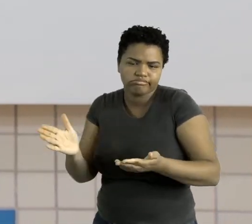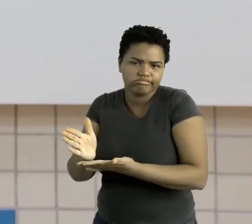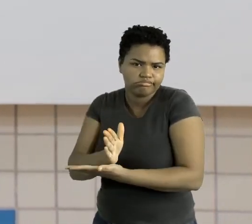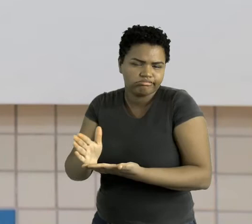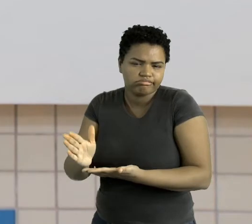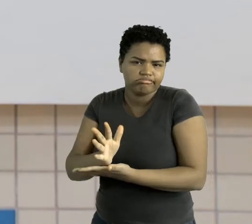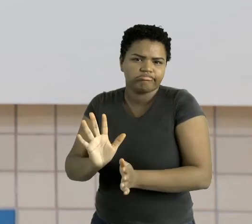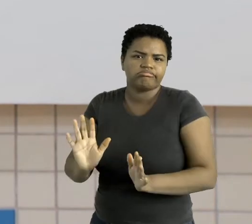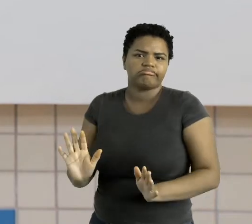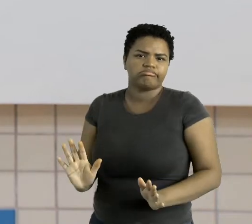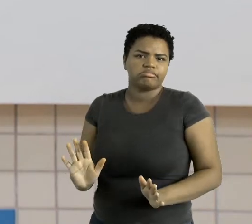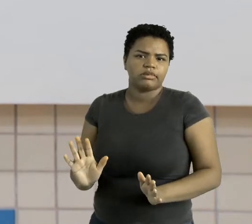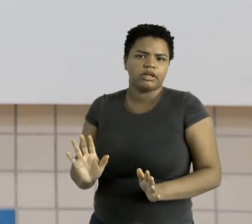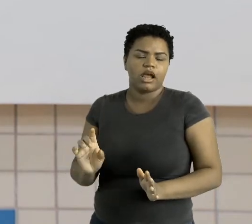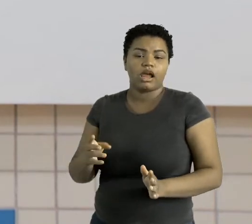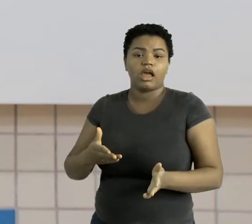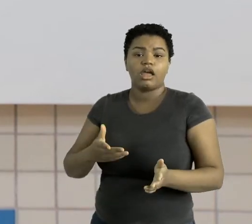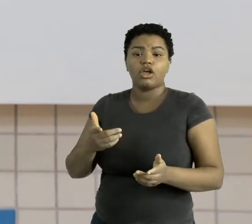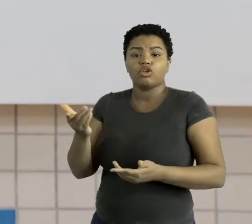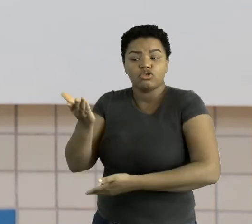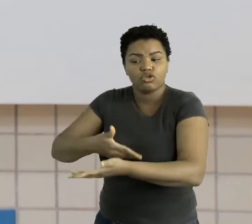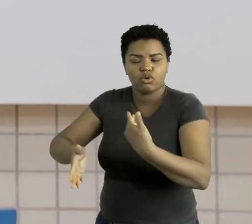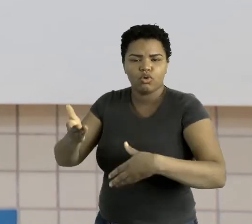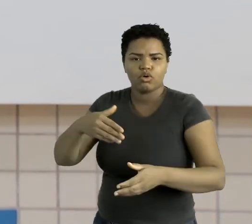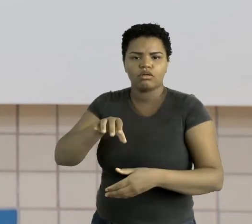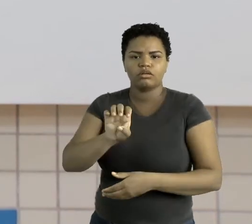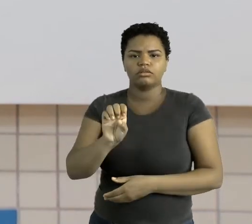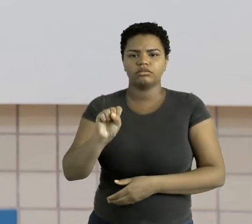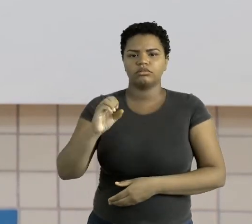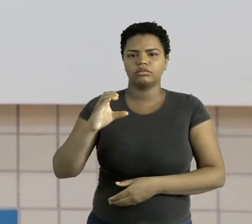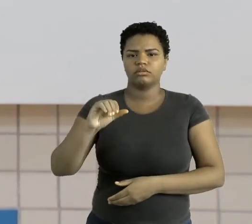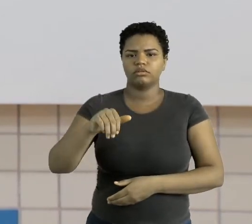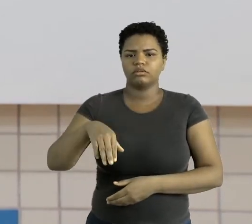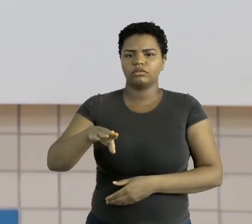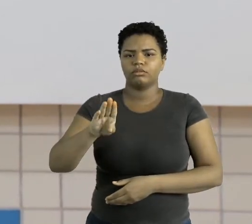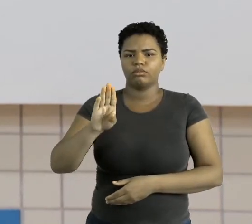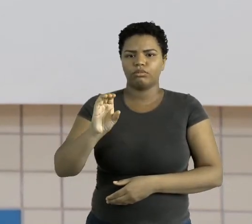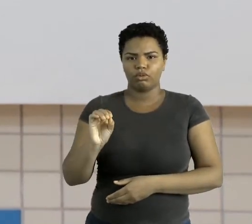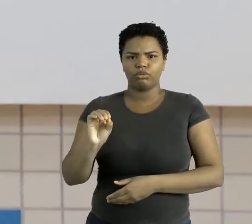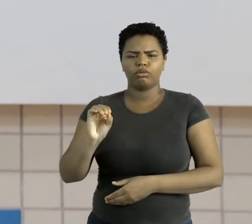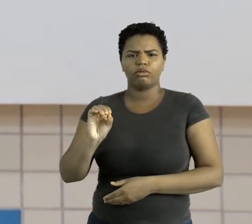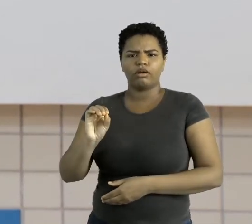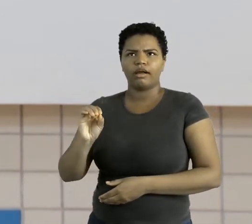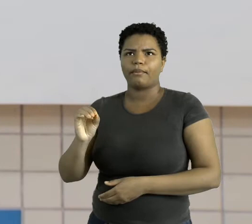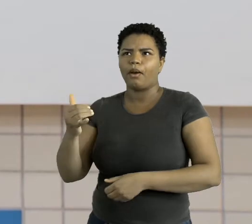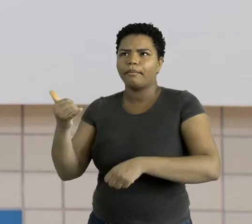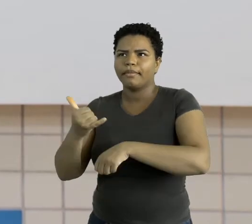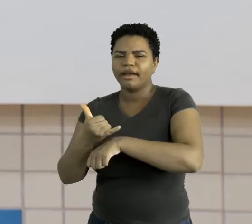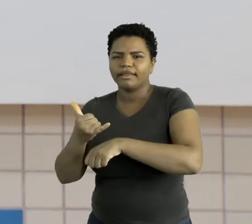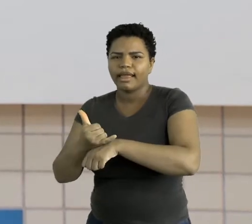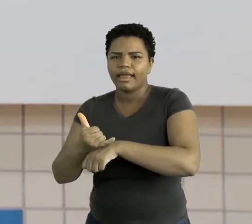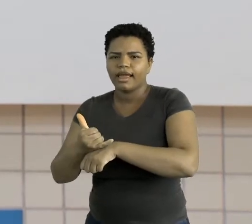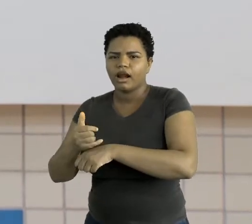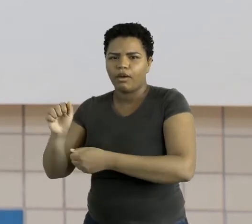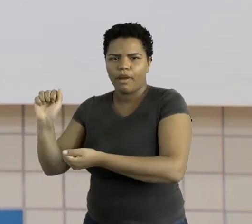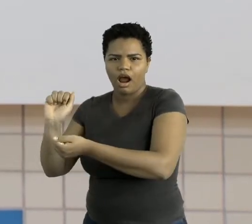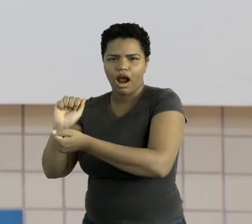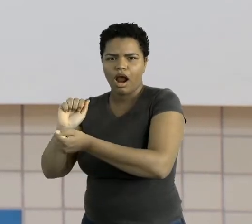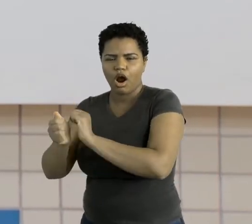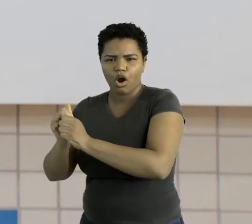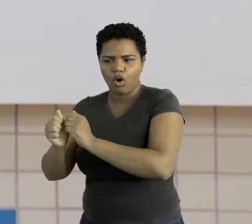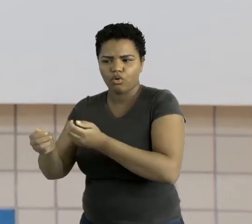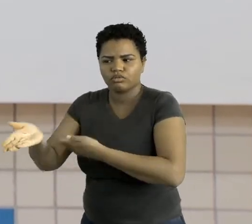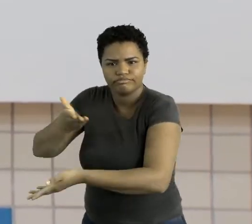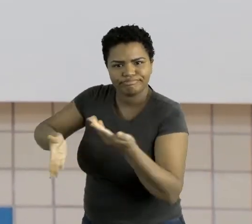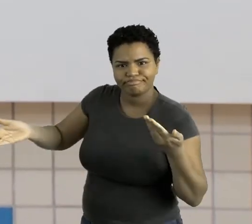assim, em troca de escambo, que era trocado. Eles trocavam uma panela por um saco de arroz, uma roupa por um saco